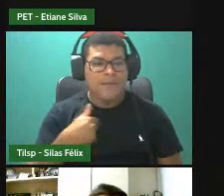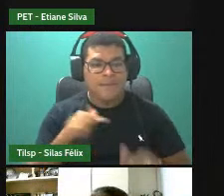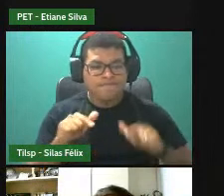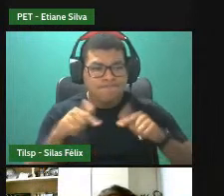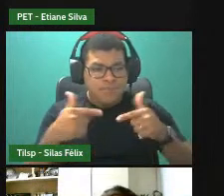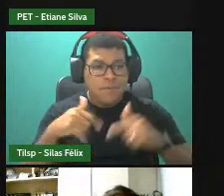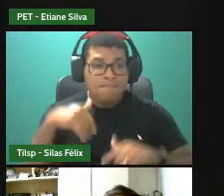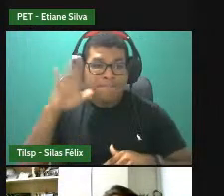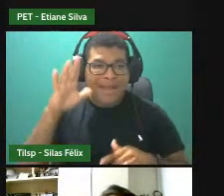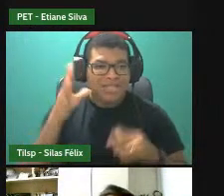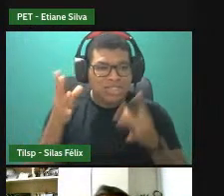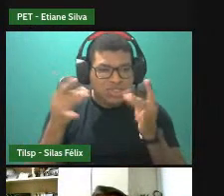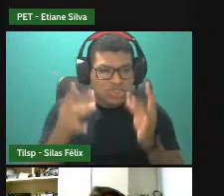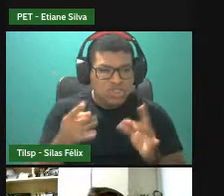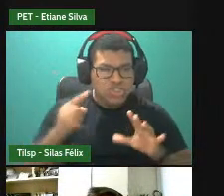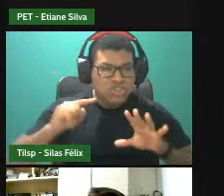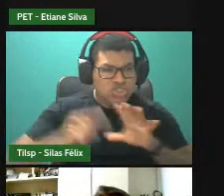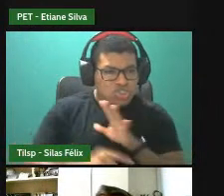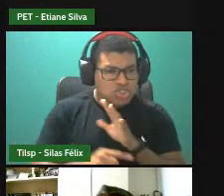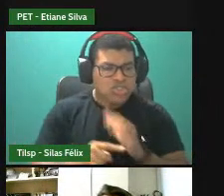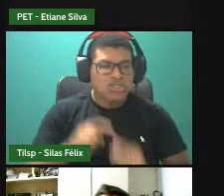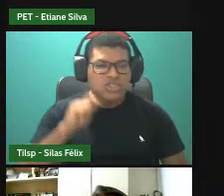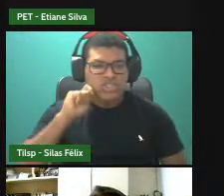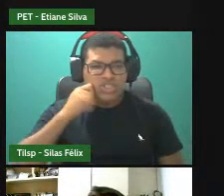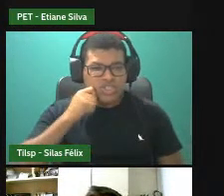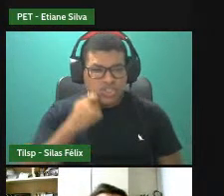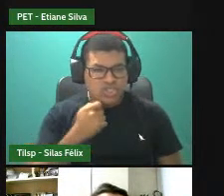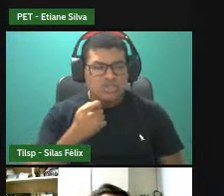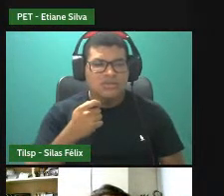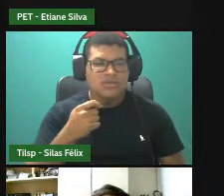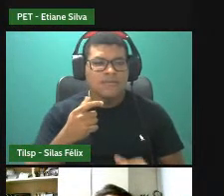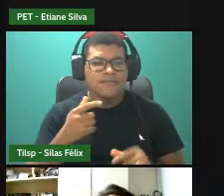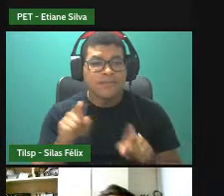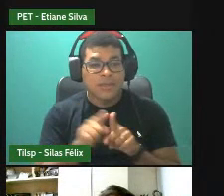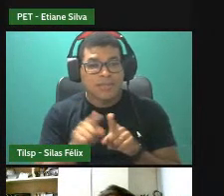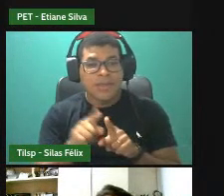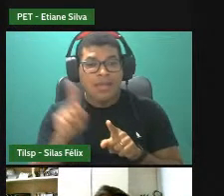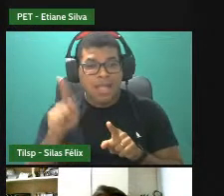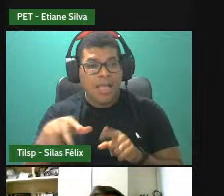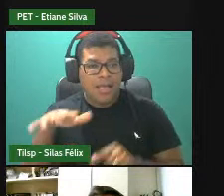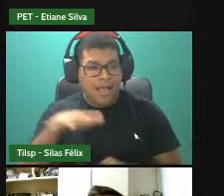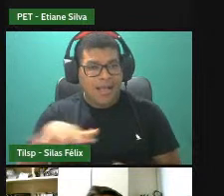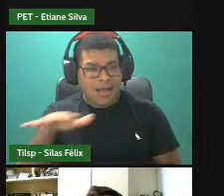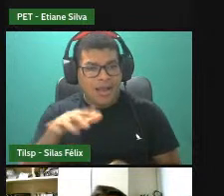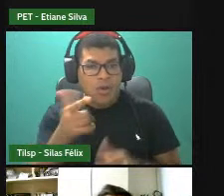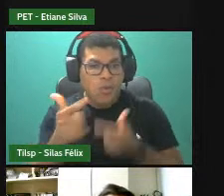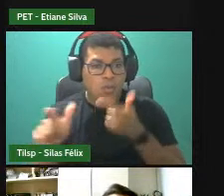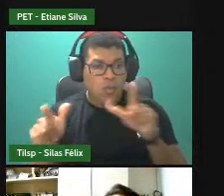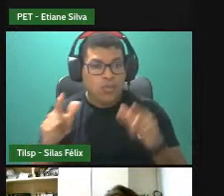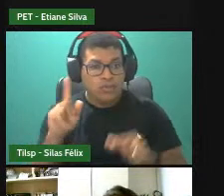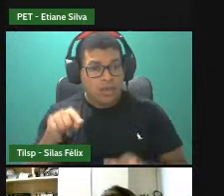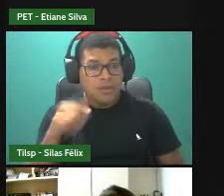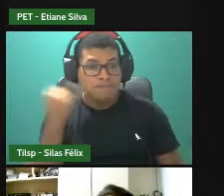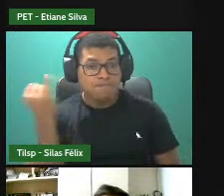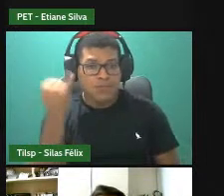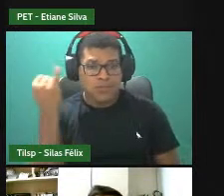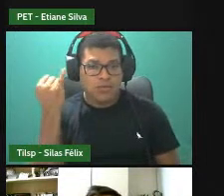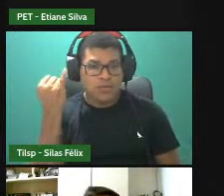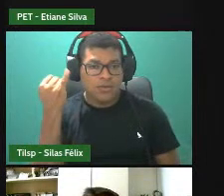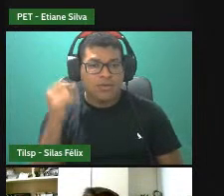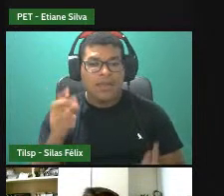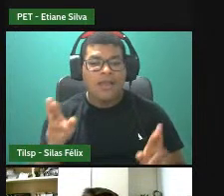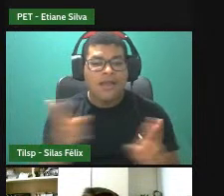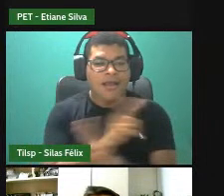essa mesma resolução, ela vai trazer para a gente, isso é interessante até para outras áreas, né? Vai colocar ali a relação de áreas